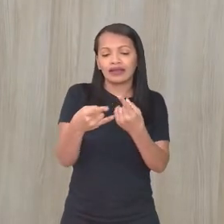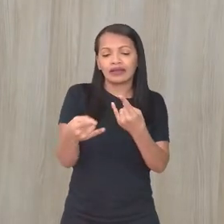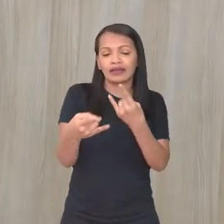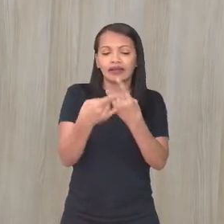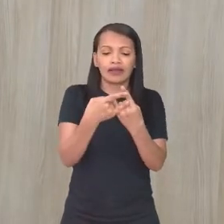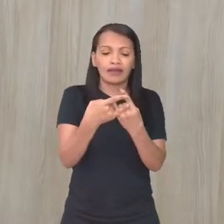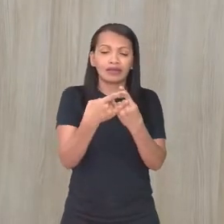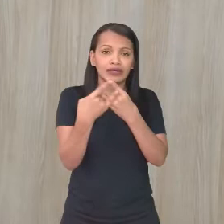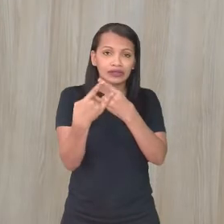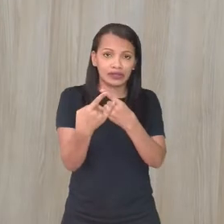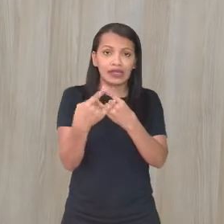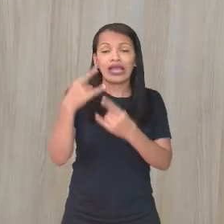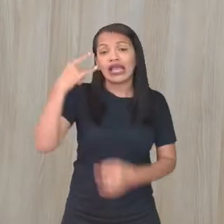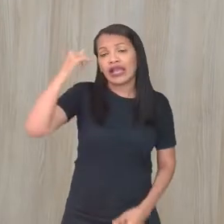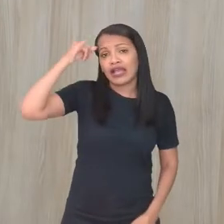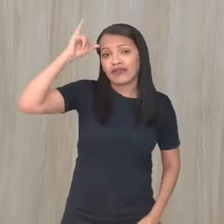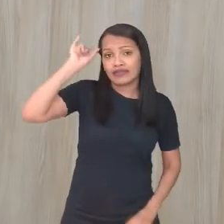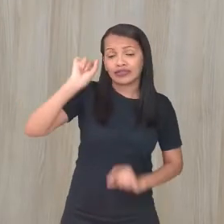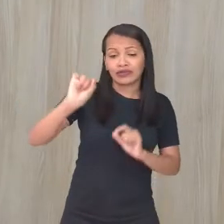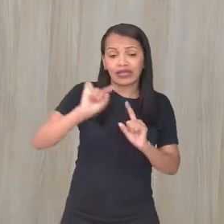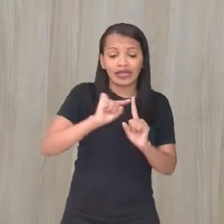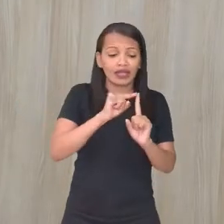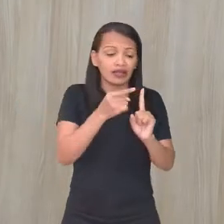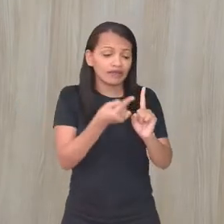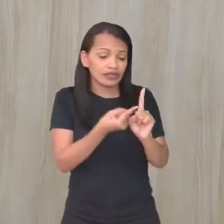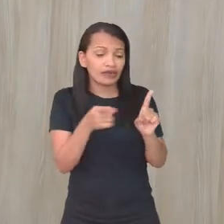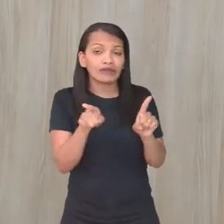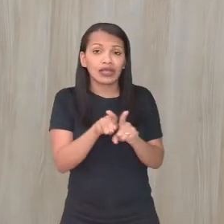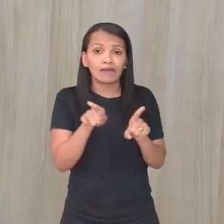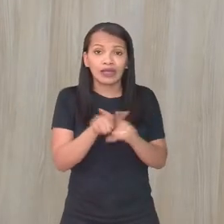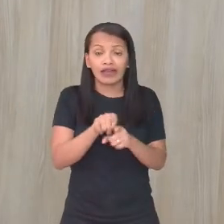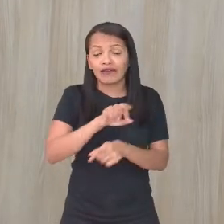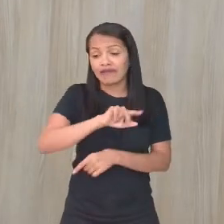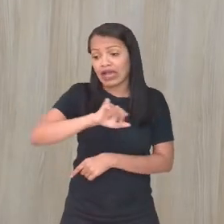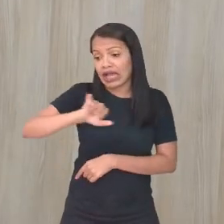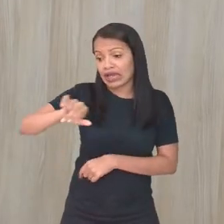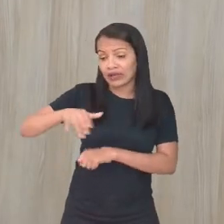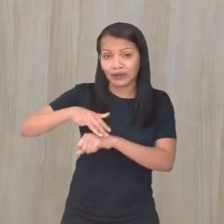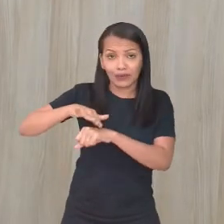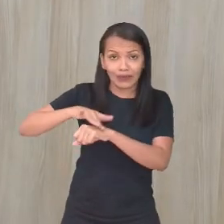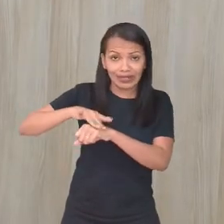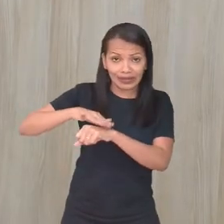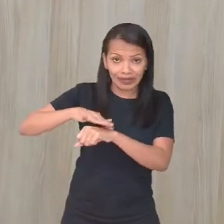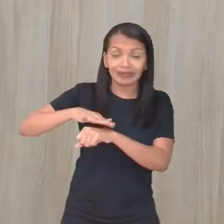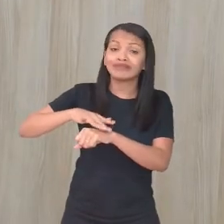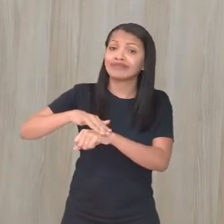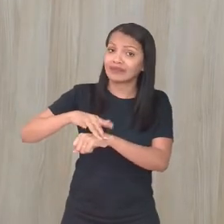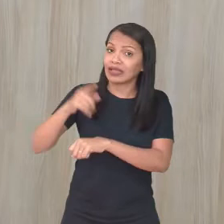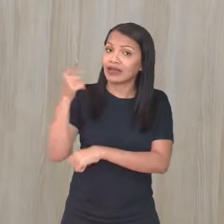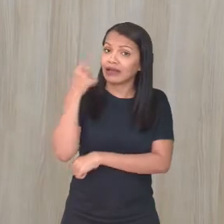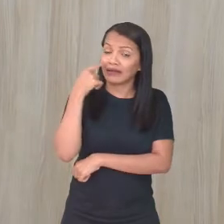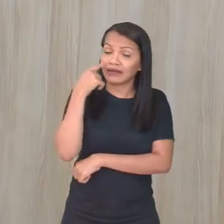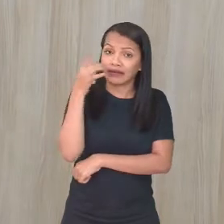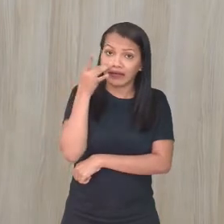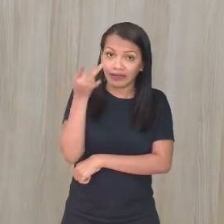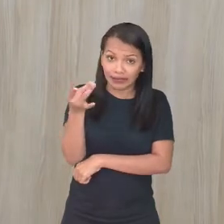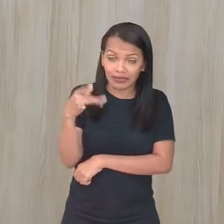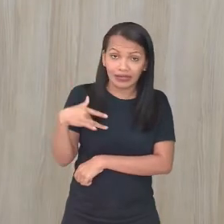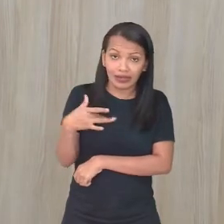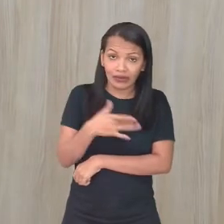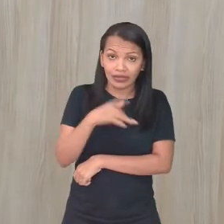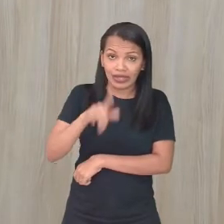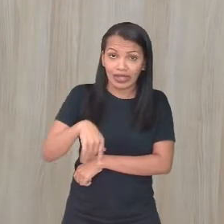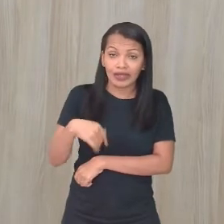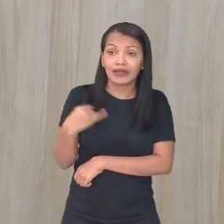não apenas gravidez, como também várias infecções sexualmente transmissíveis. Prestem atenção, a nossa saúde é bem